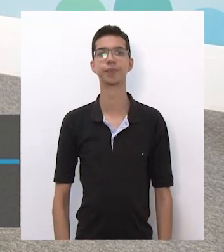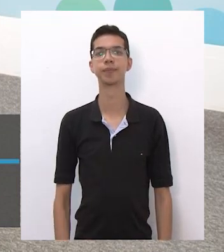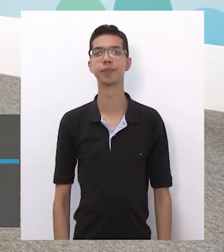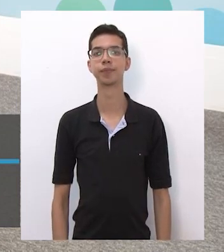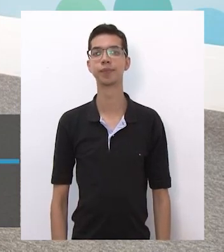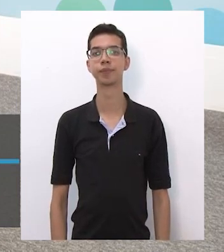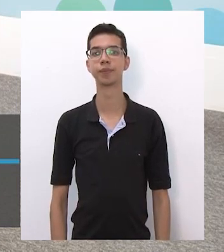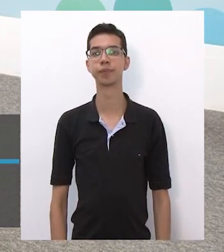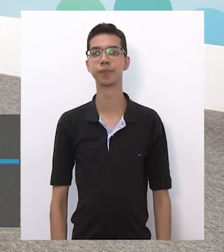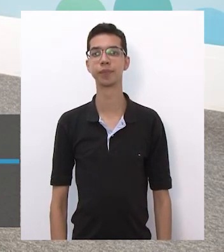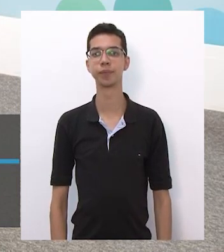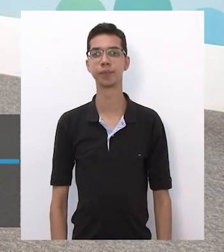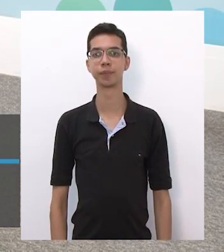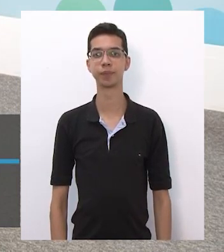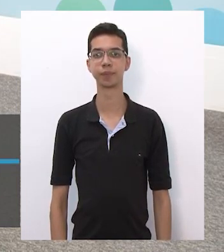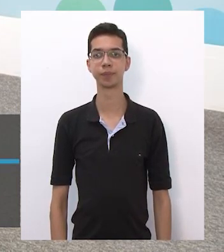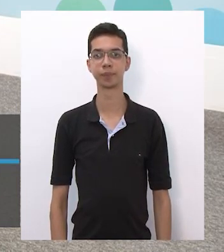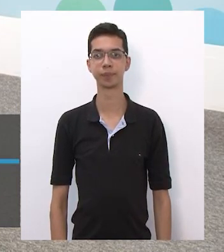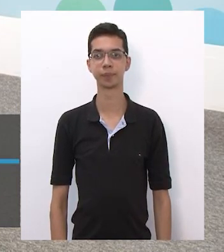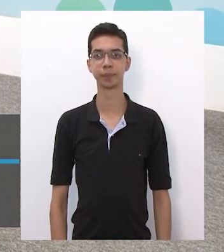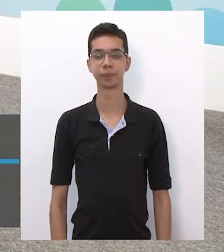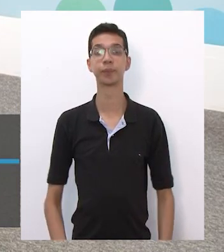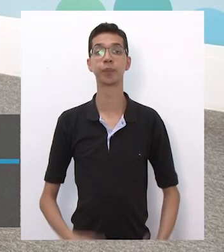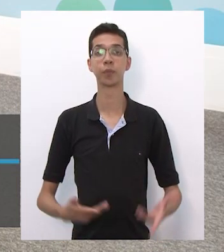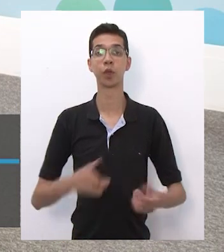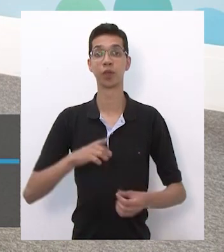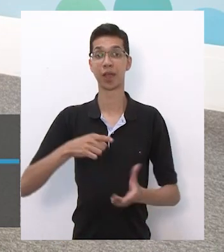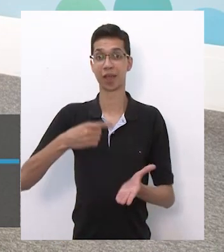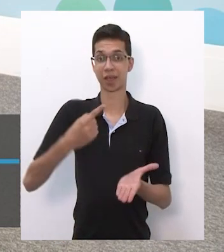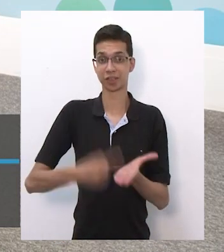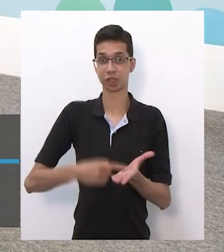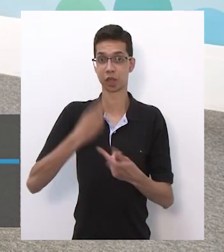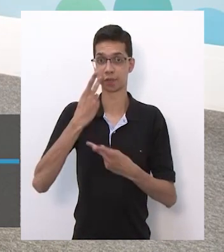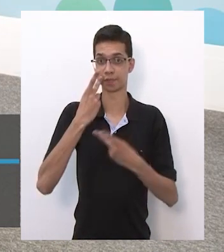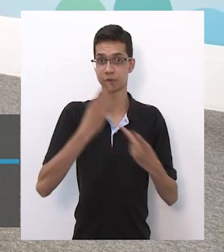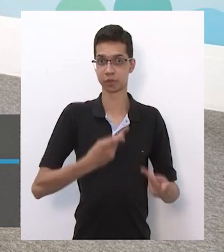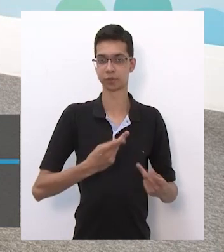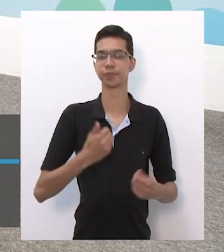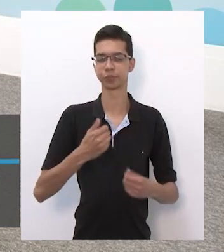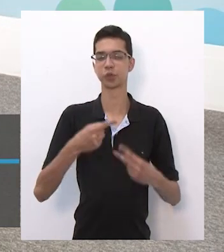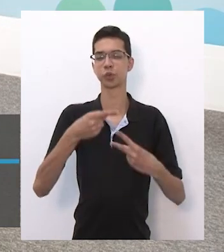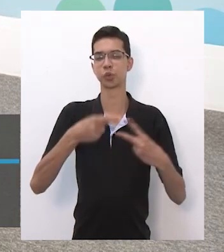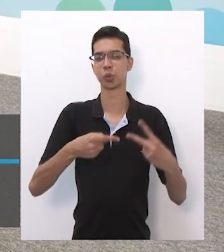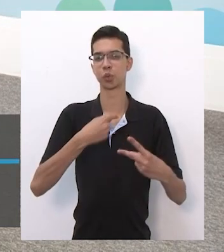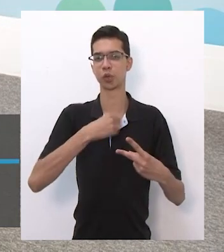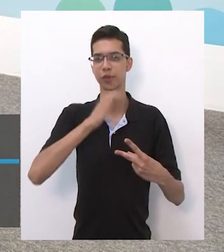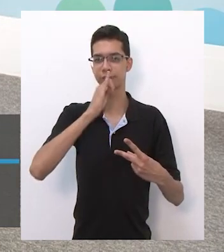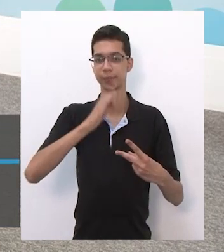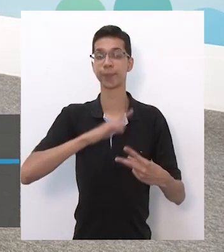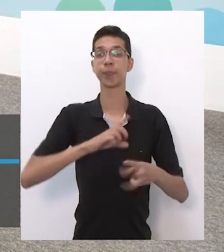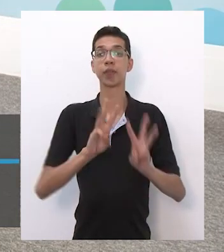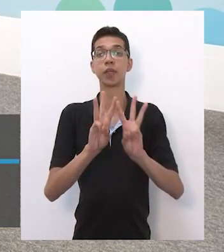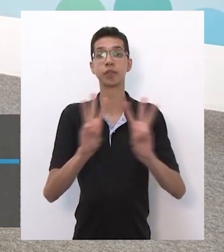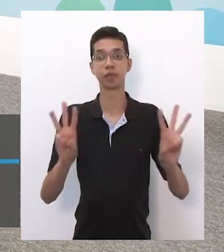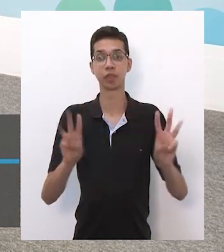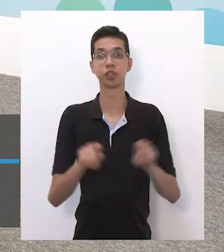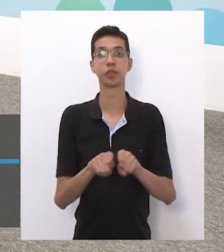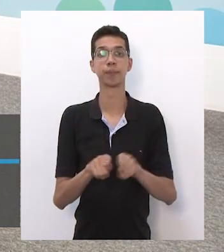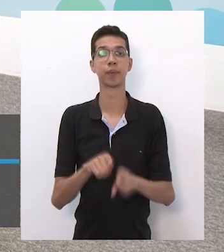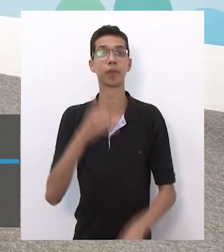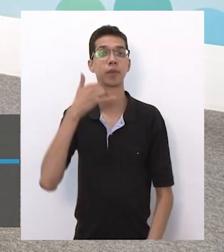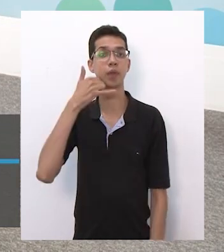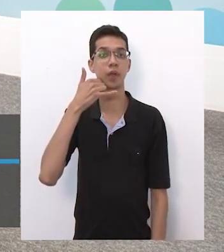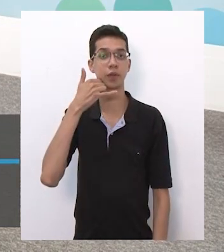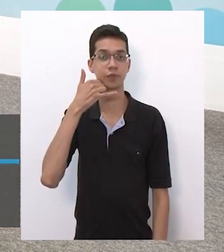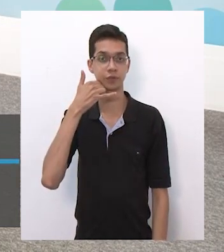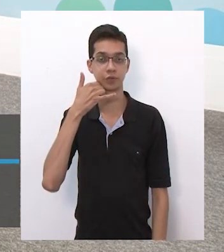o agendamento para essas visitas? Então, o nosso agendamento ele é feito de duas formas. Nós temos pelo nosso site e pelo nosso telefone. Então, a gente sempre